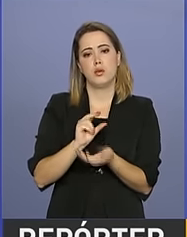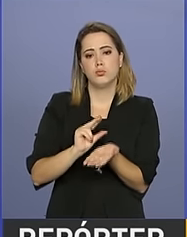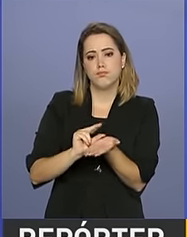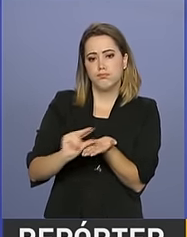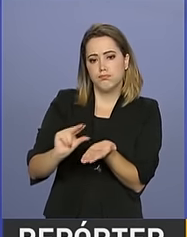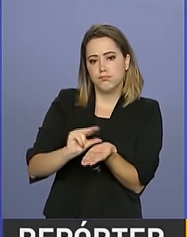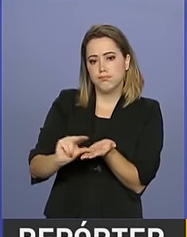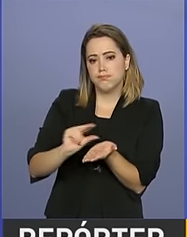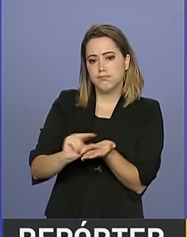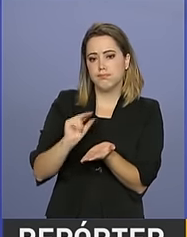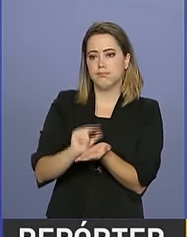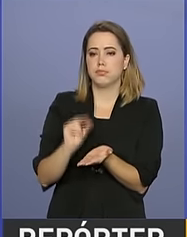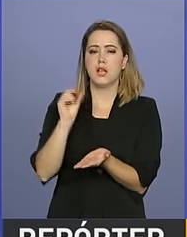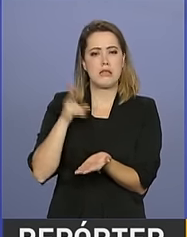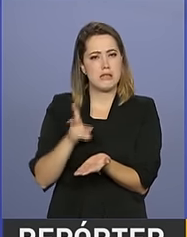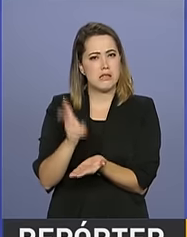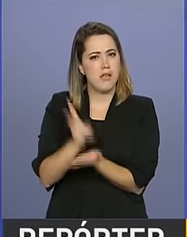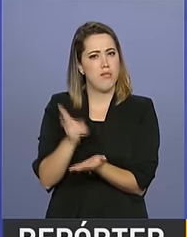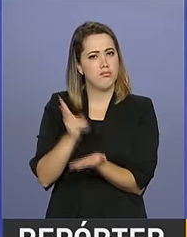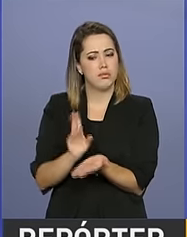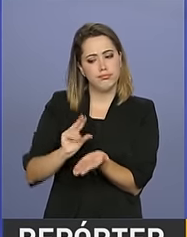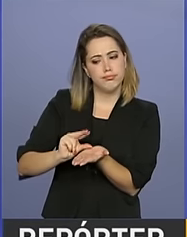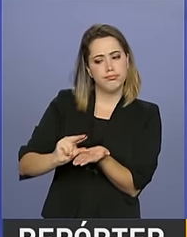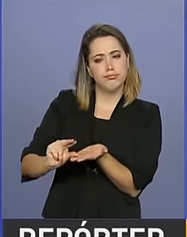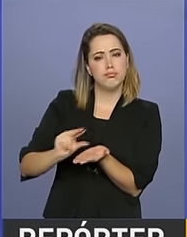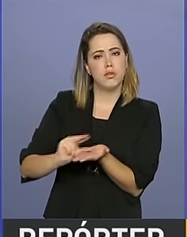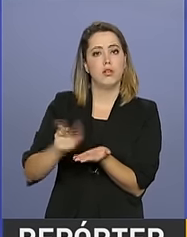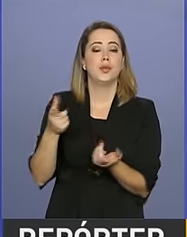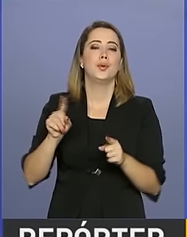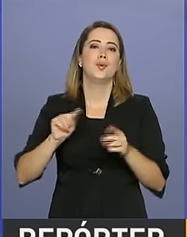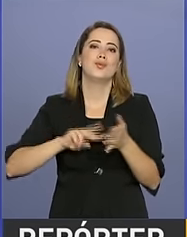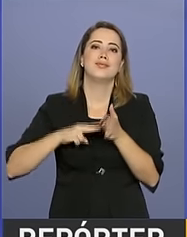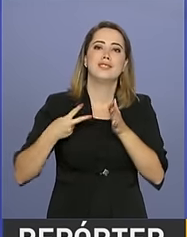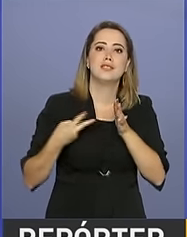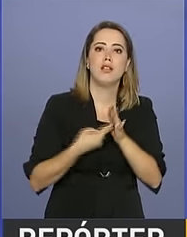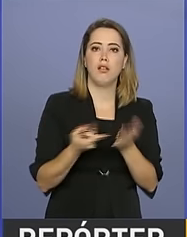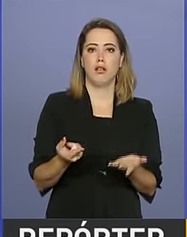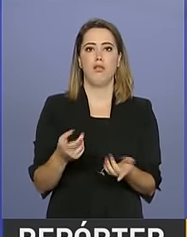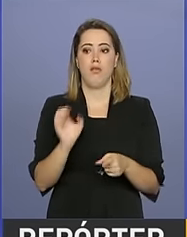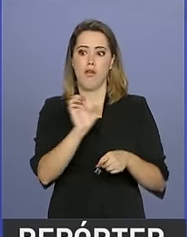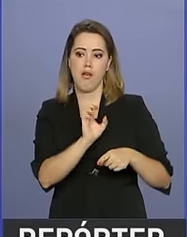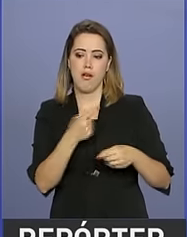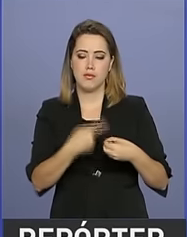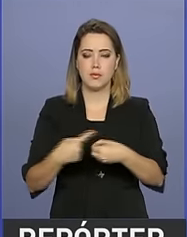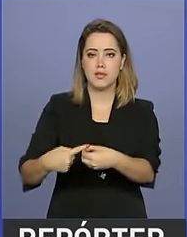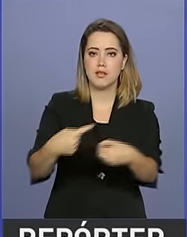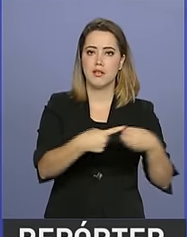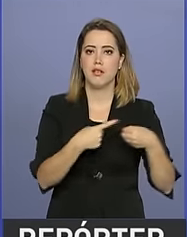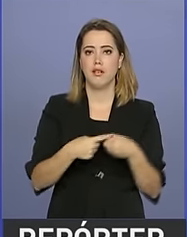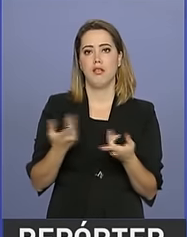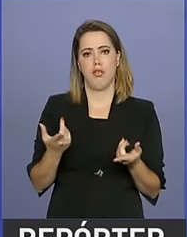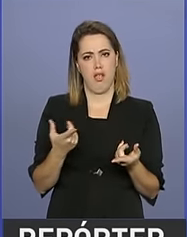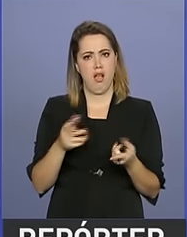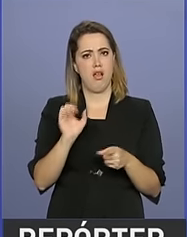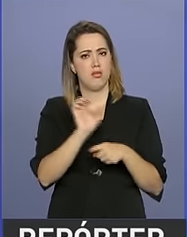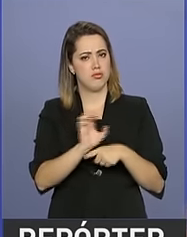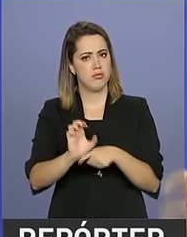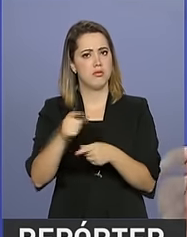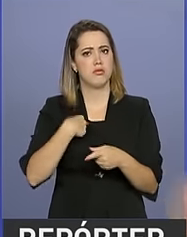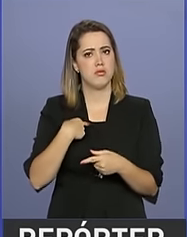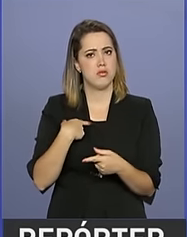o programa da merenda escolar na prática tá impondo aos municípios que eles assumam a